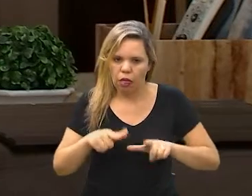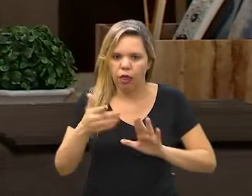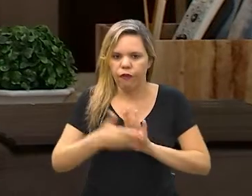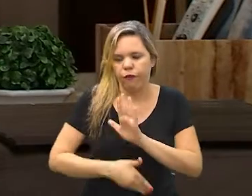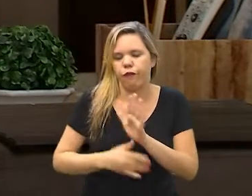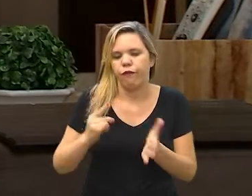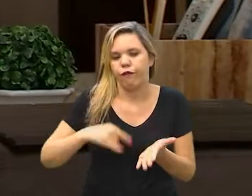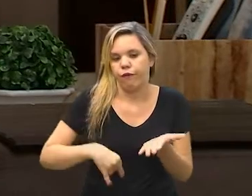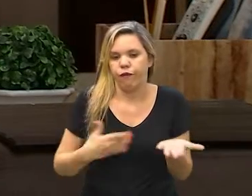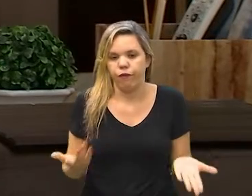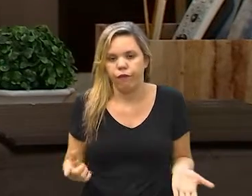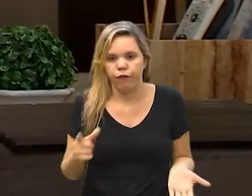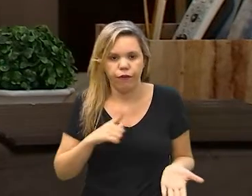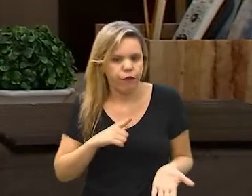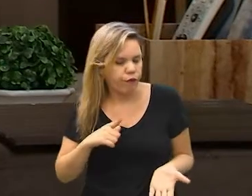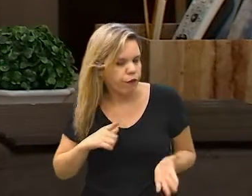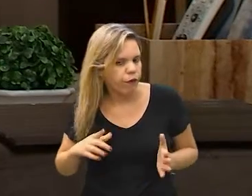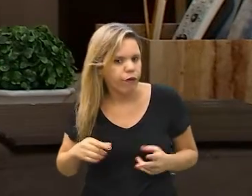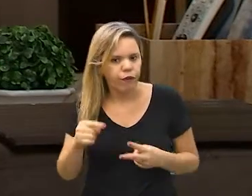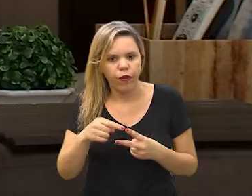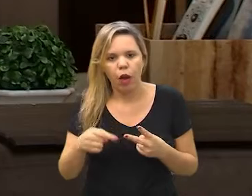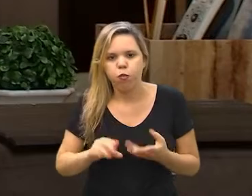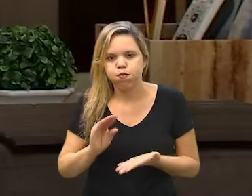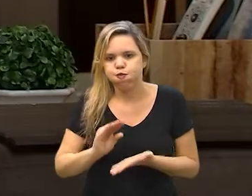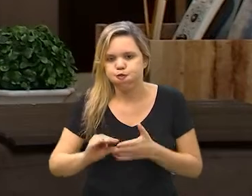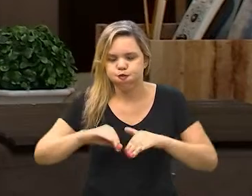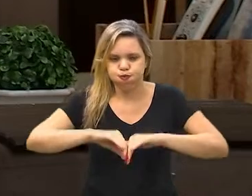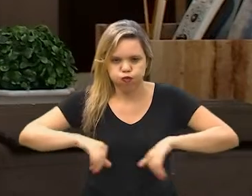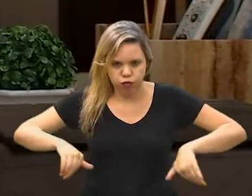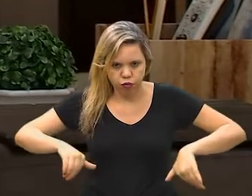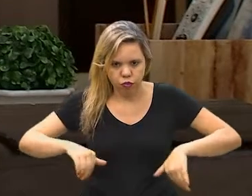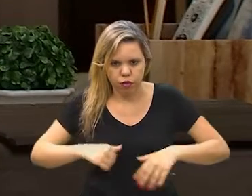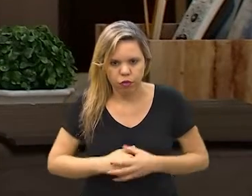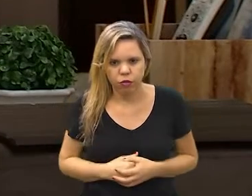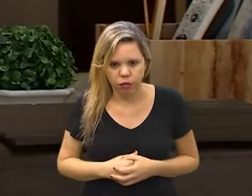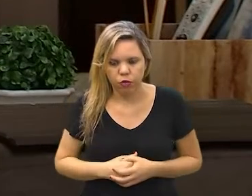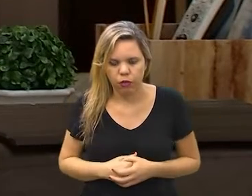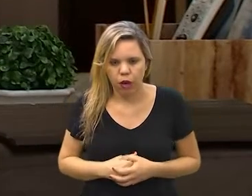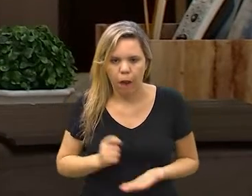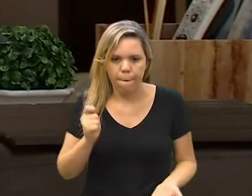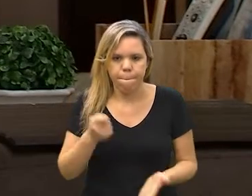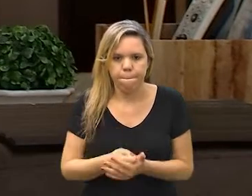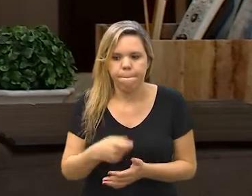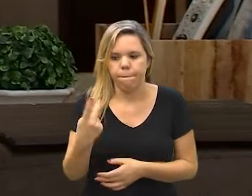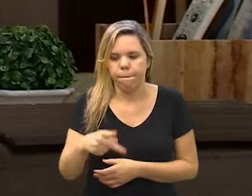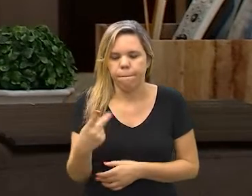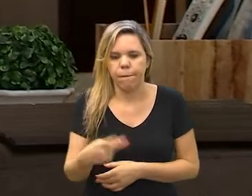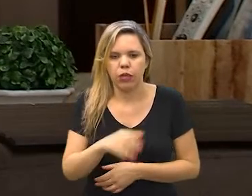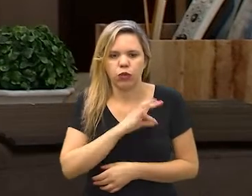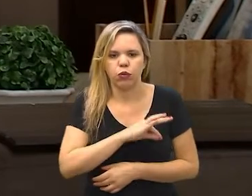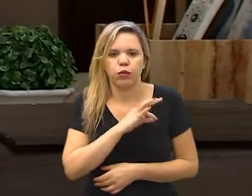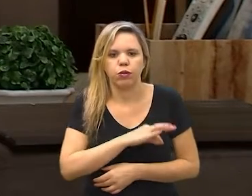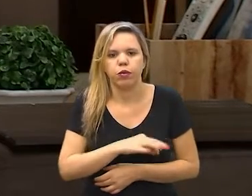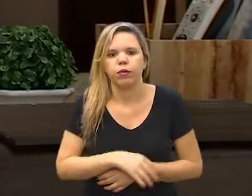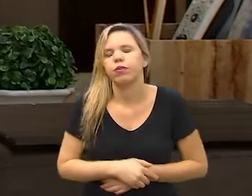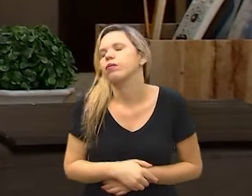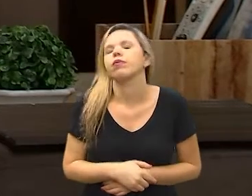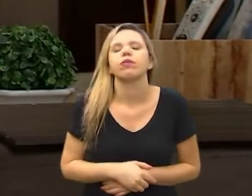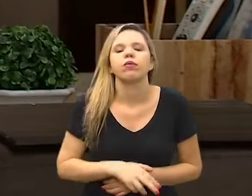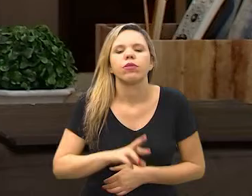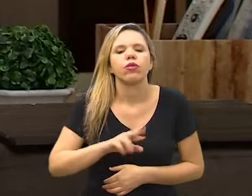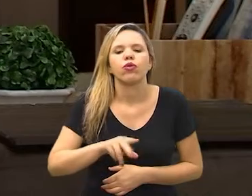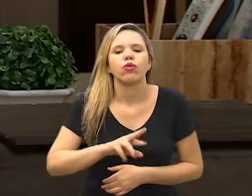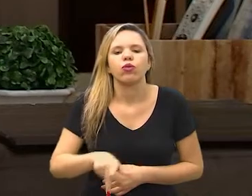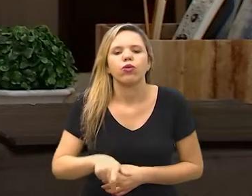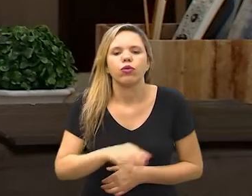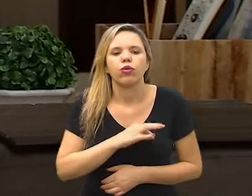ainda, que ele tenha 2 orçamentos separados e que ele pague para ele um salário. Não é